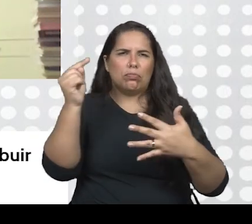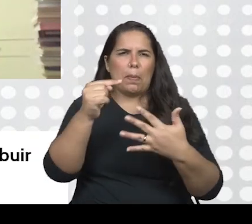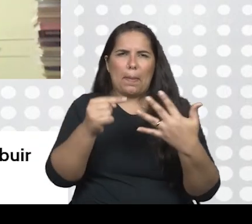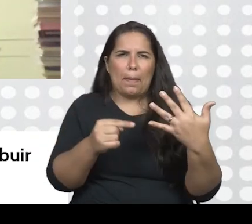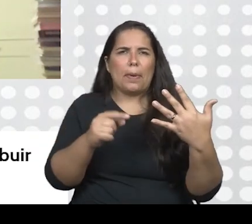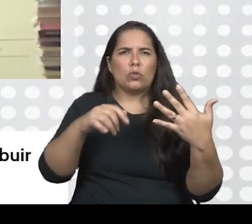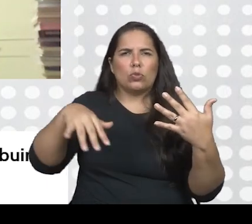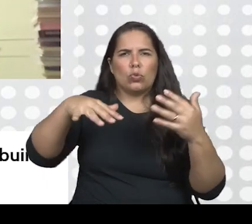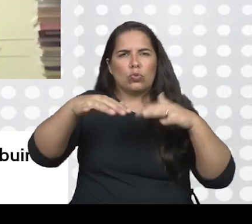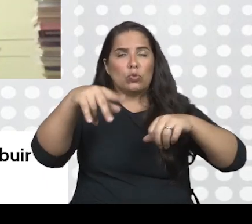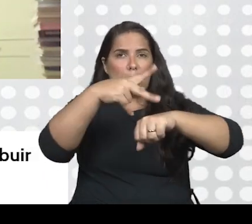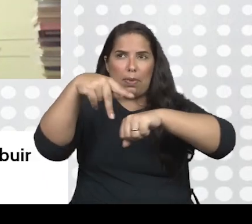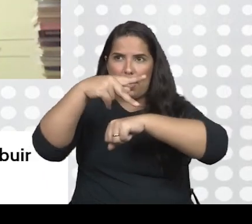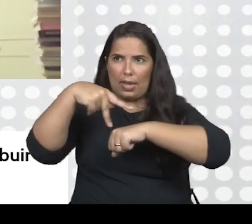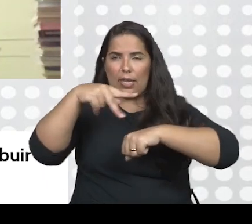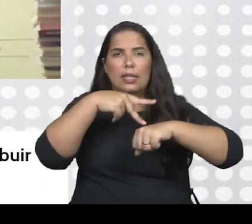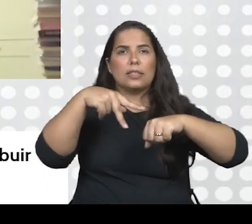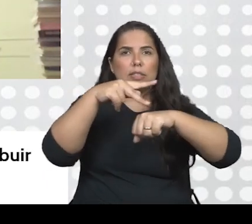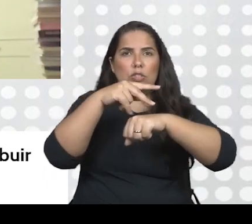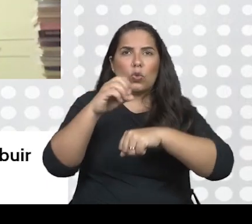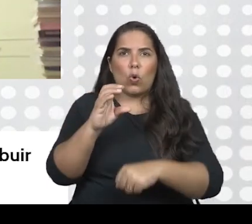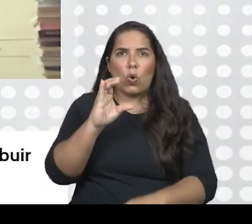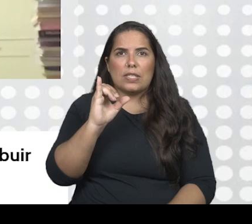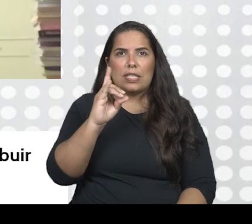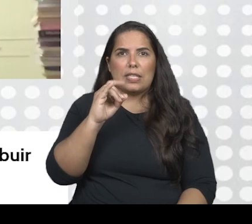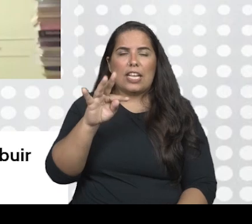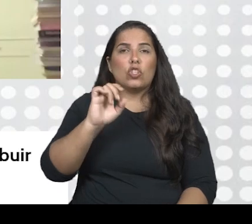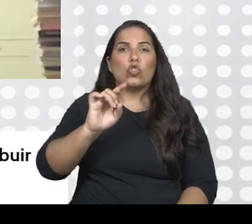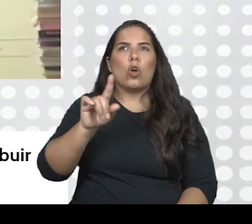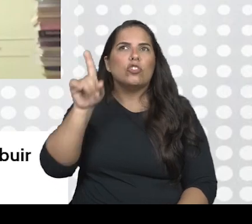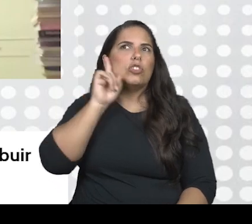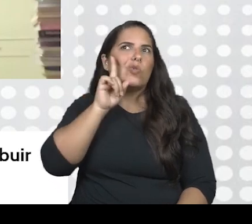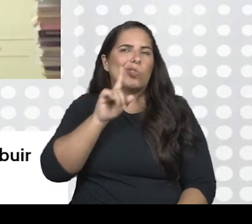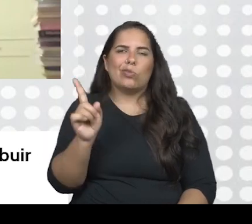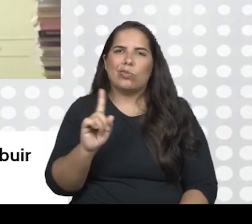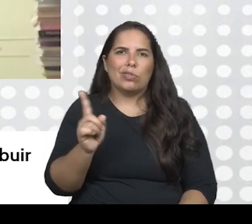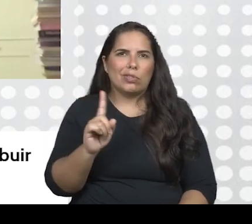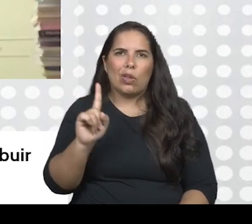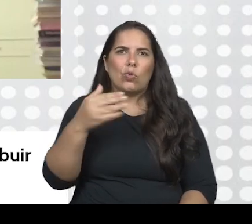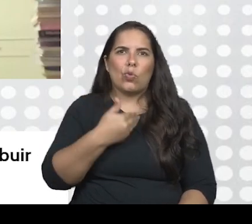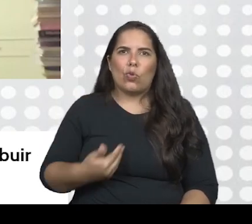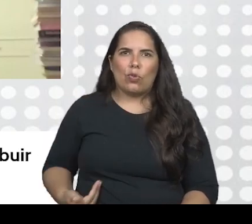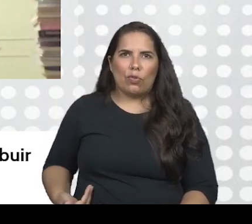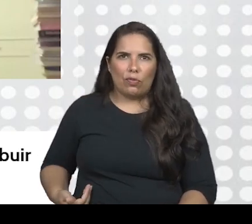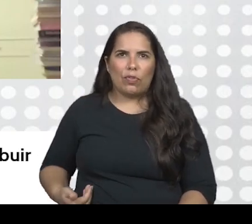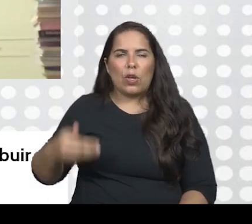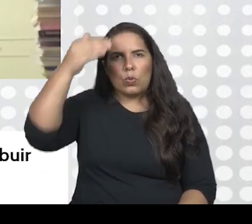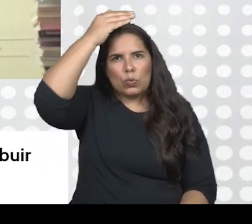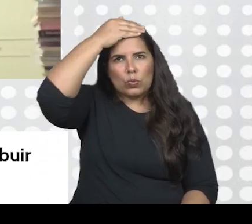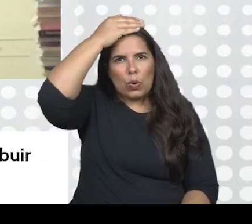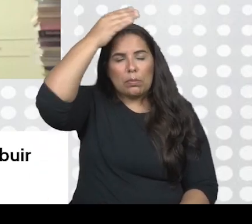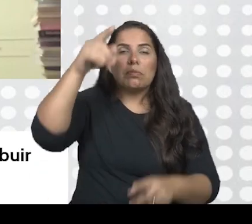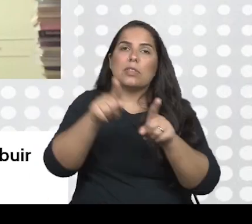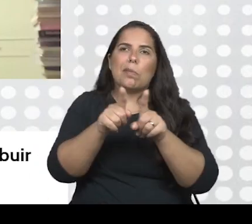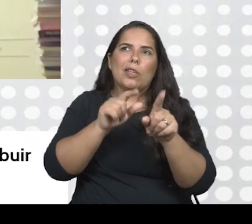maneiras em todos os países do Ocidente, exceto Estados Unidos, no governo Donald Trump, e